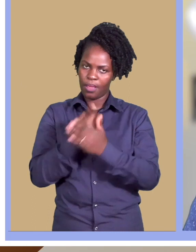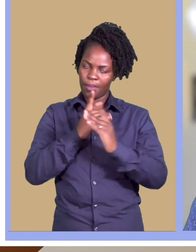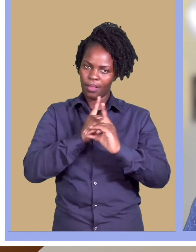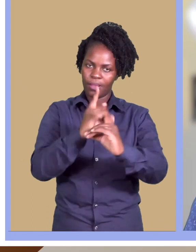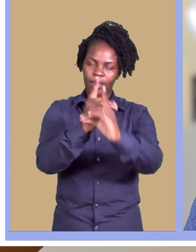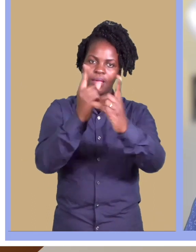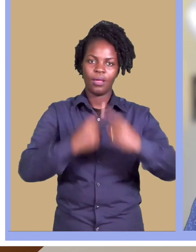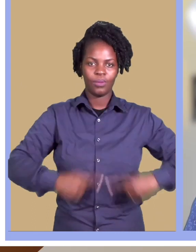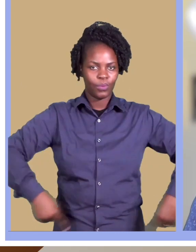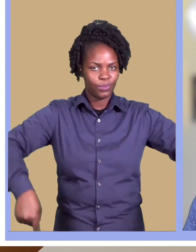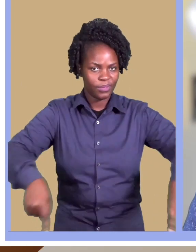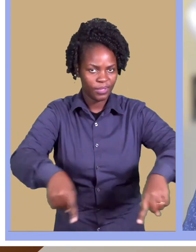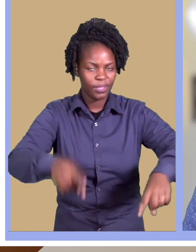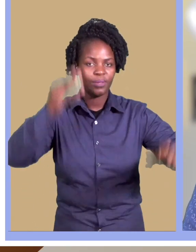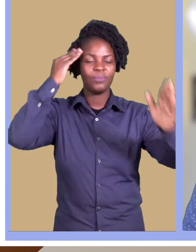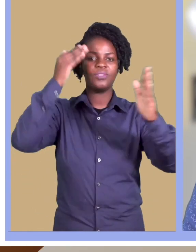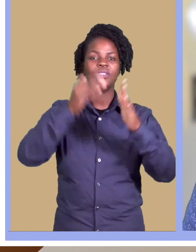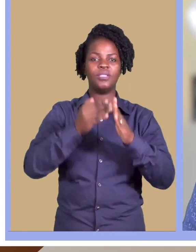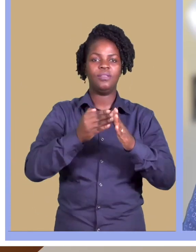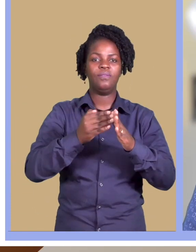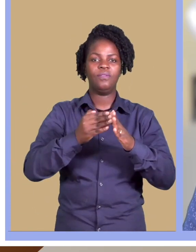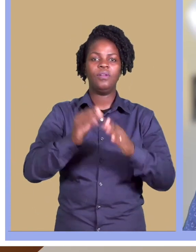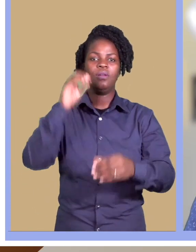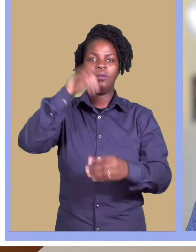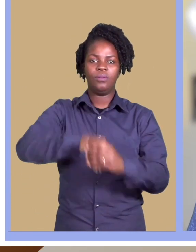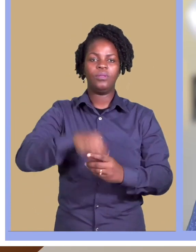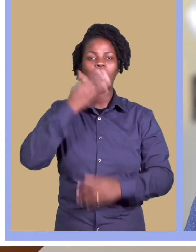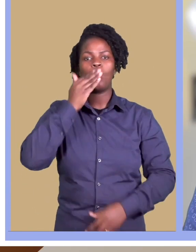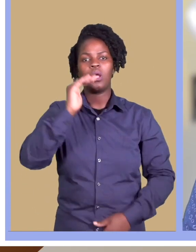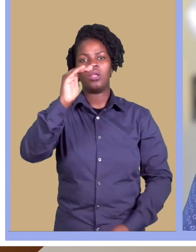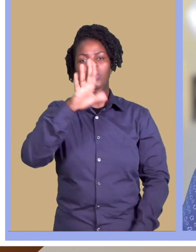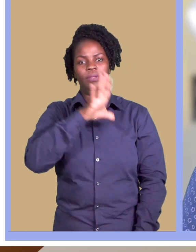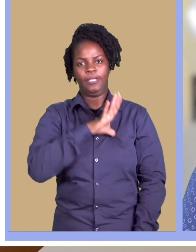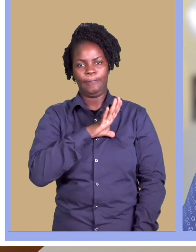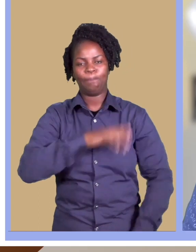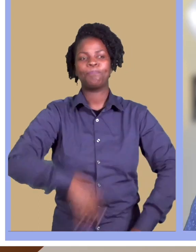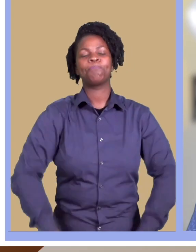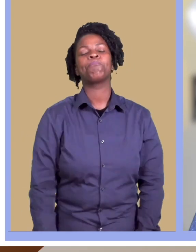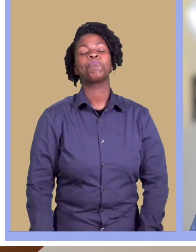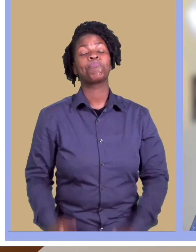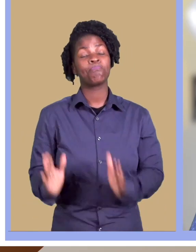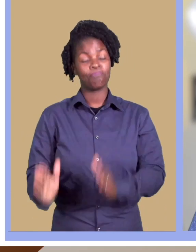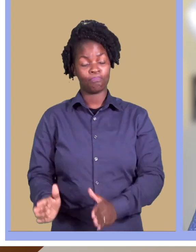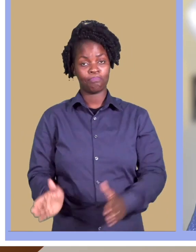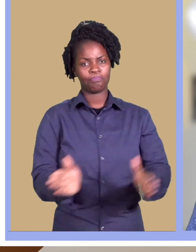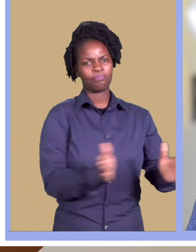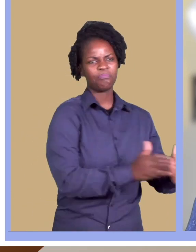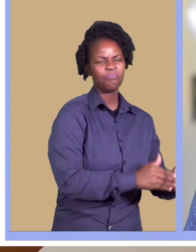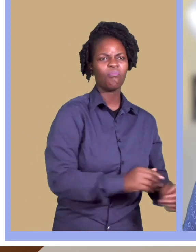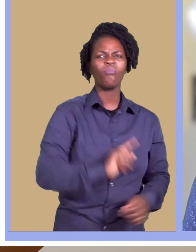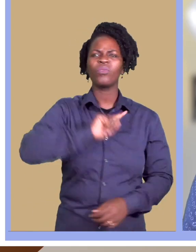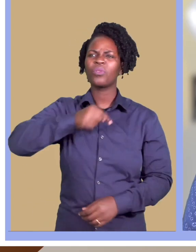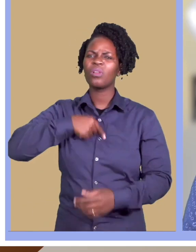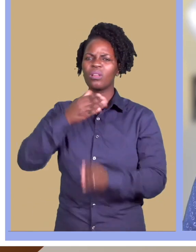comitê também tenha a visão inclusiva. Bem, olhando nos centros, né, estava a falar aqui dos centros, da